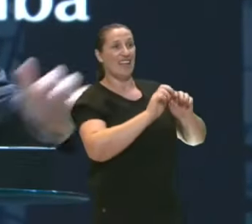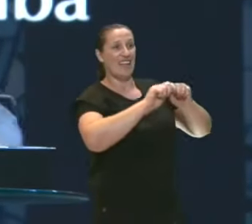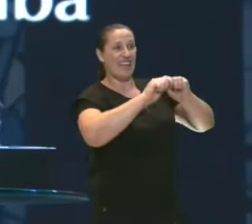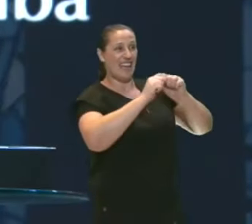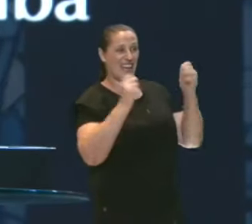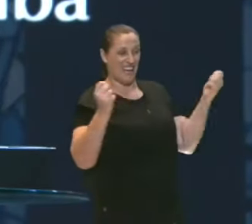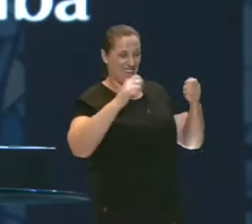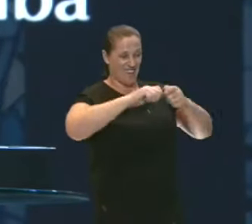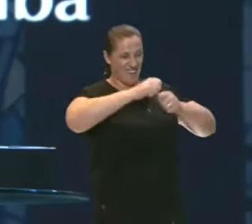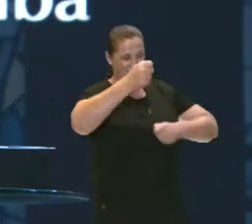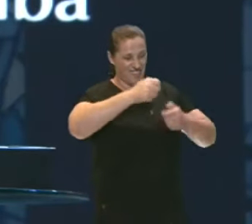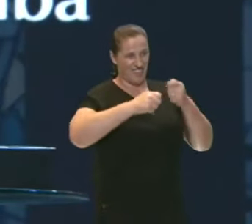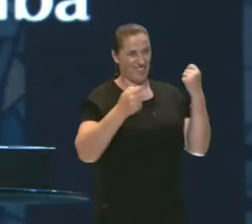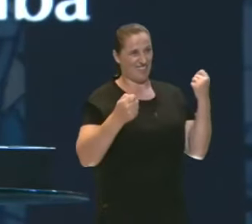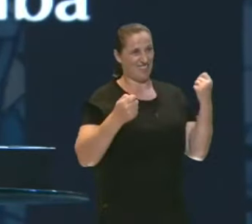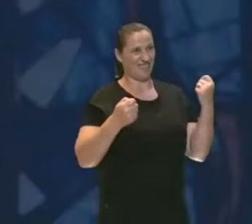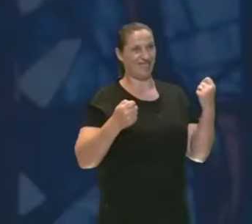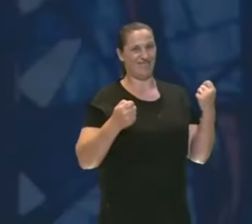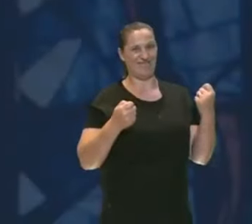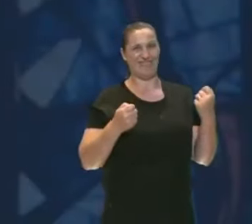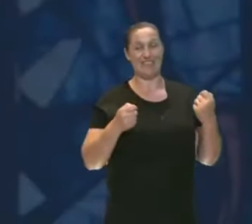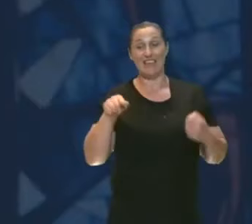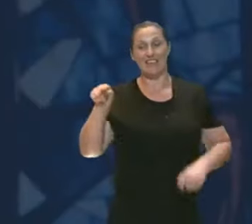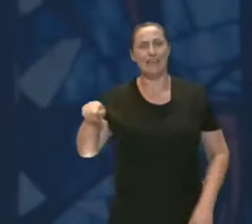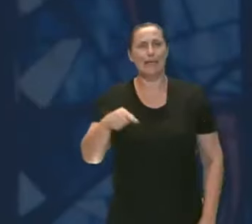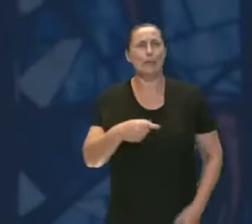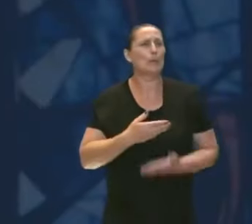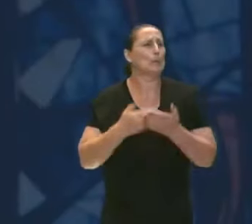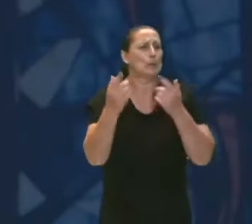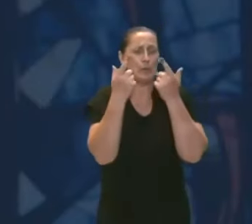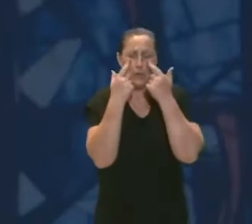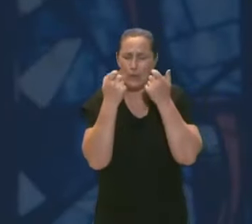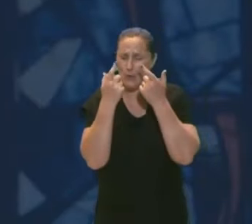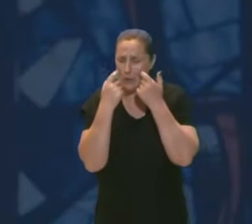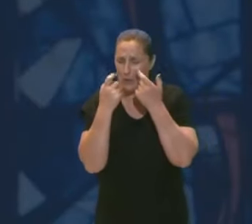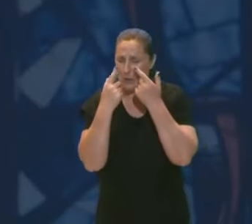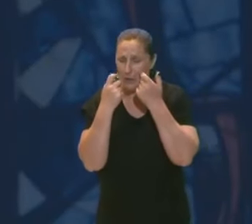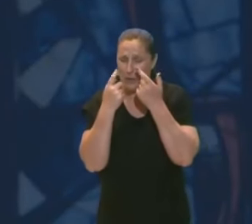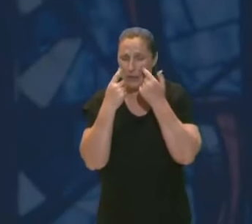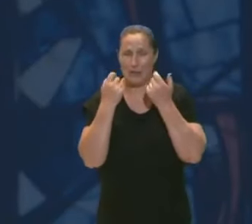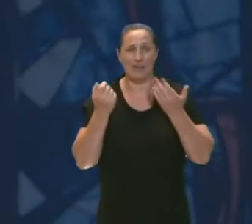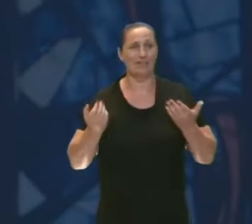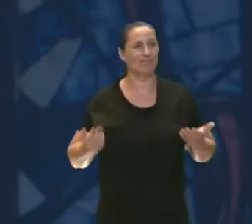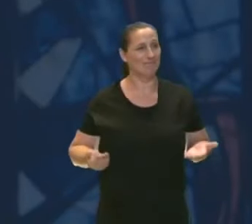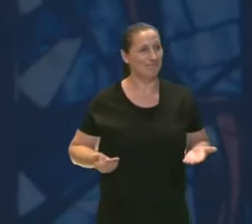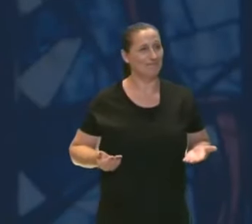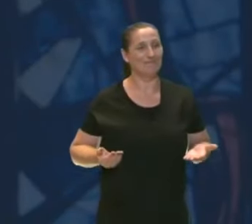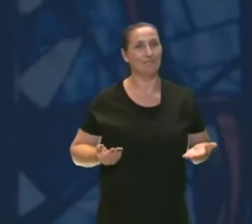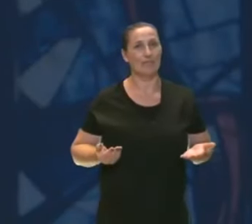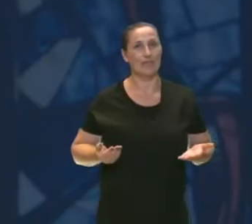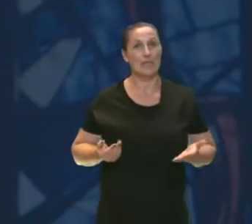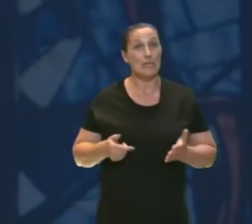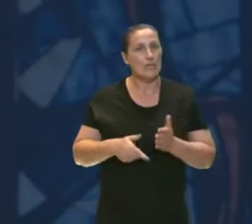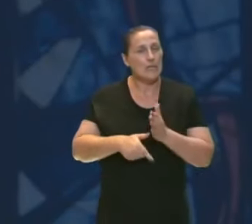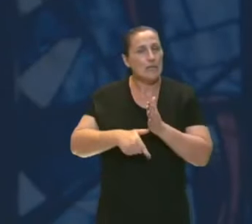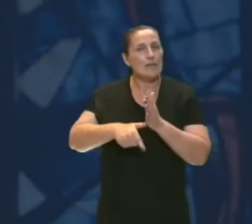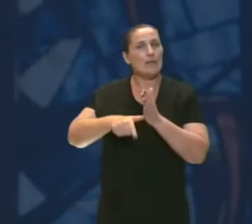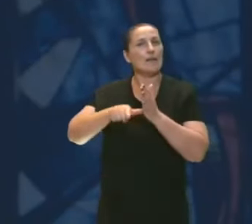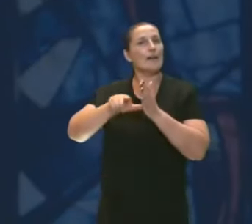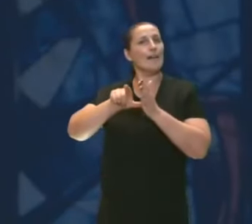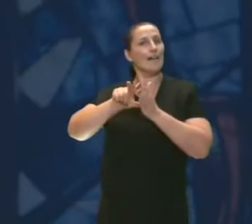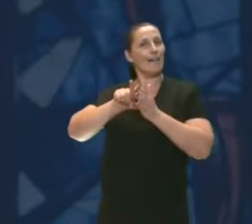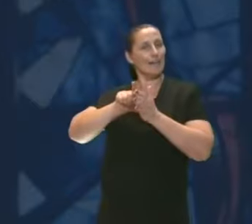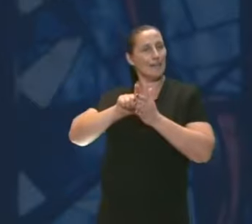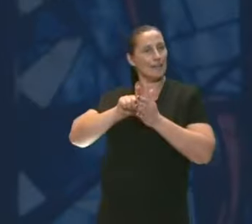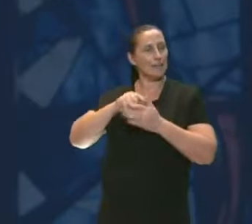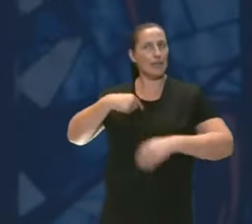era um menininho de 4, 5 anos. Chorou um monte para o meu pai e para a minha mãe. E antes desse encontro